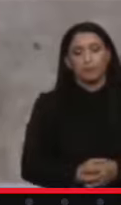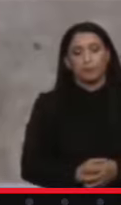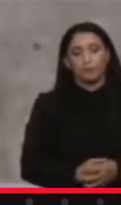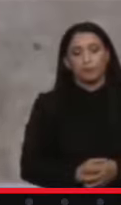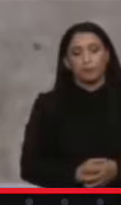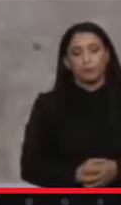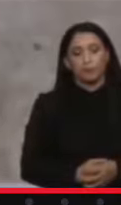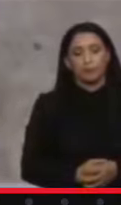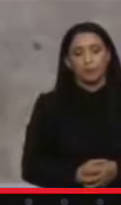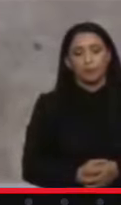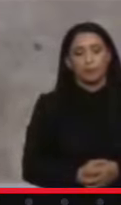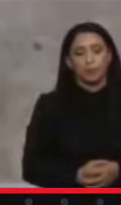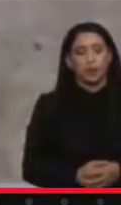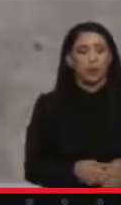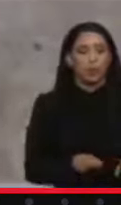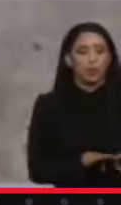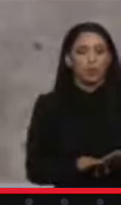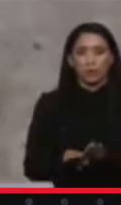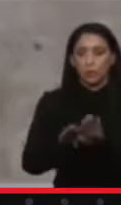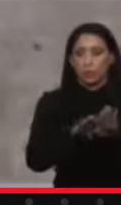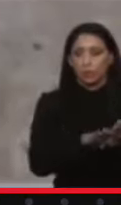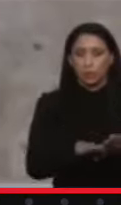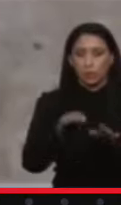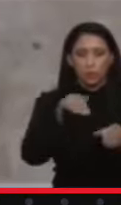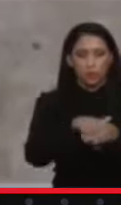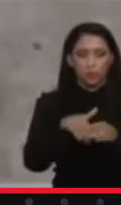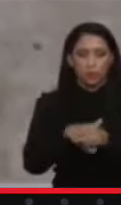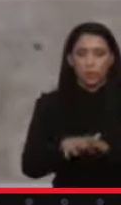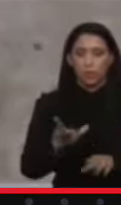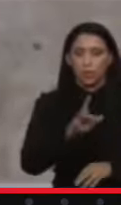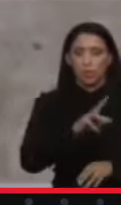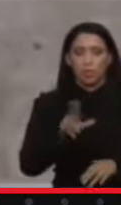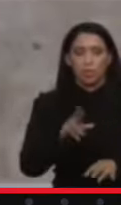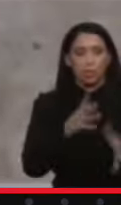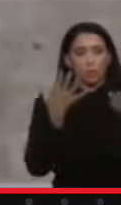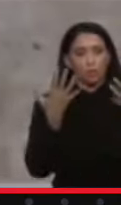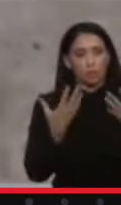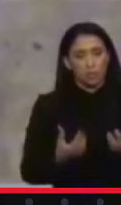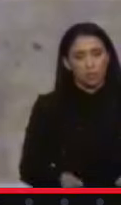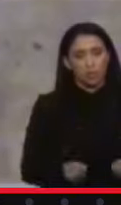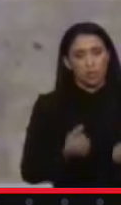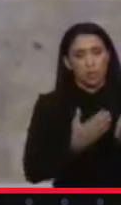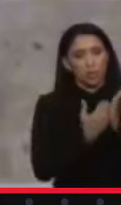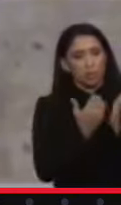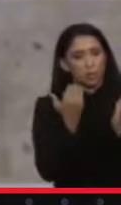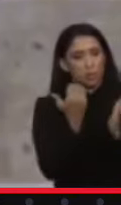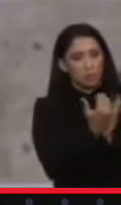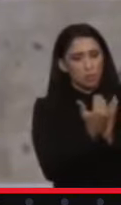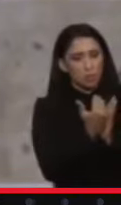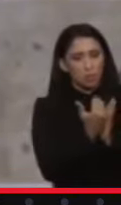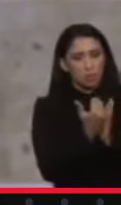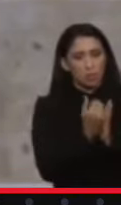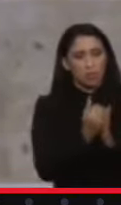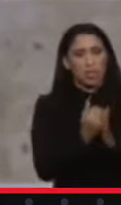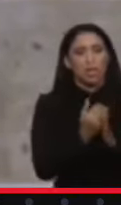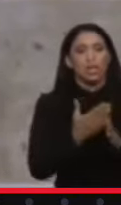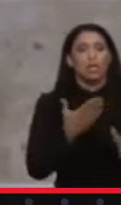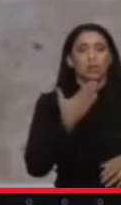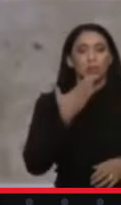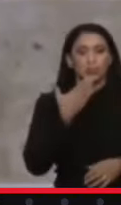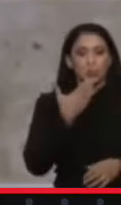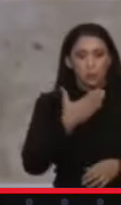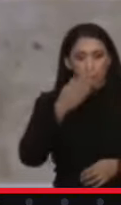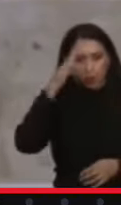rejeitar por unanimidade de votos as preliminares suscitadas e, no mérito,